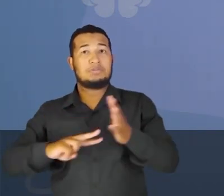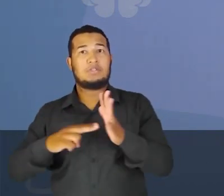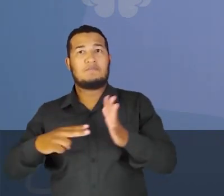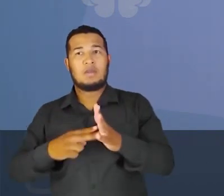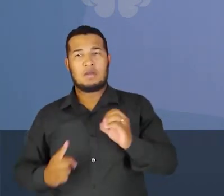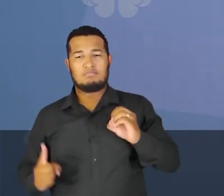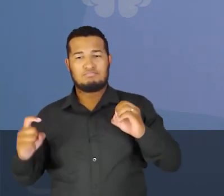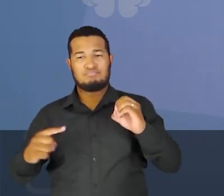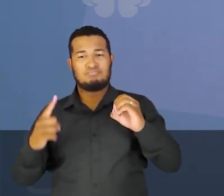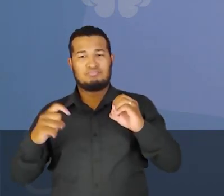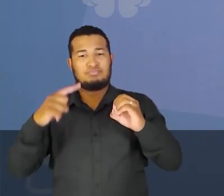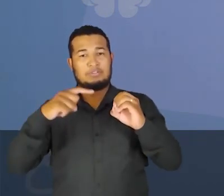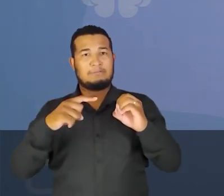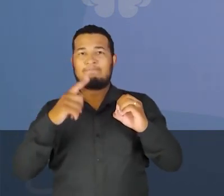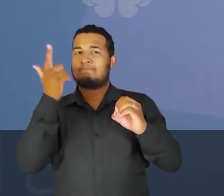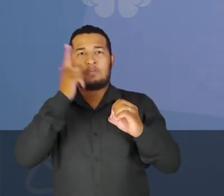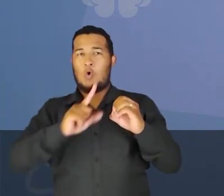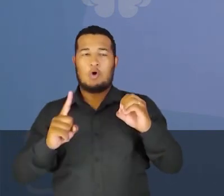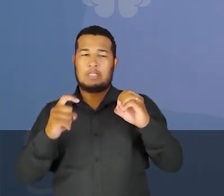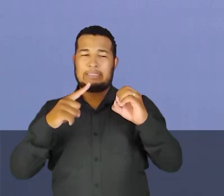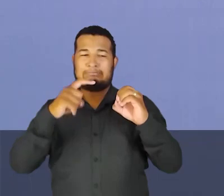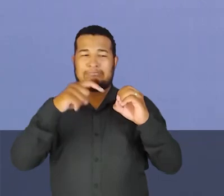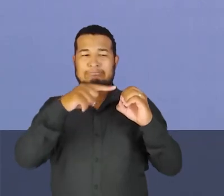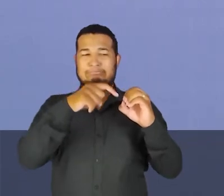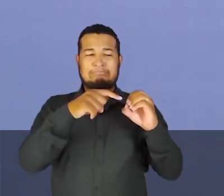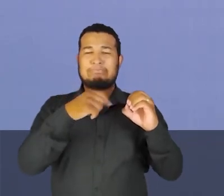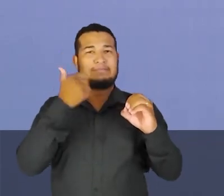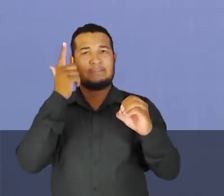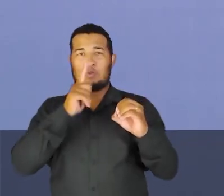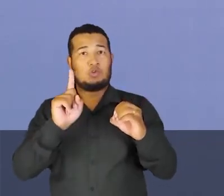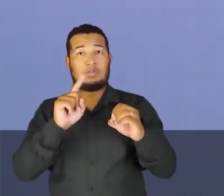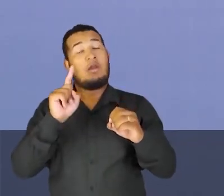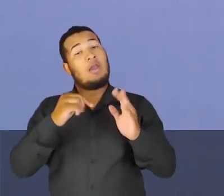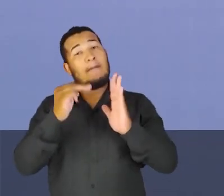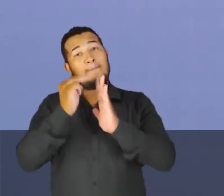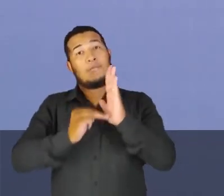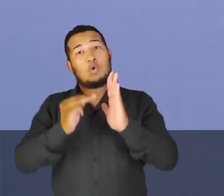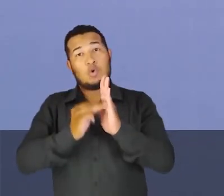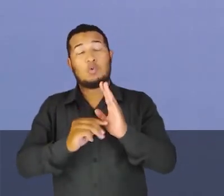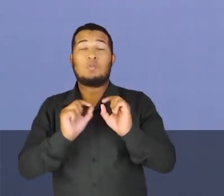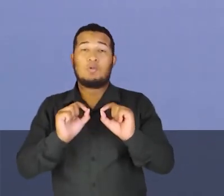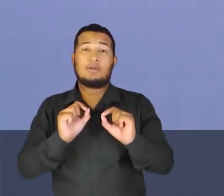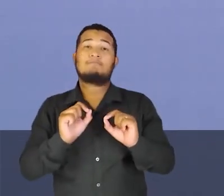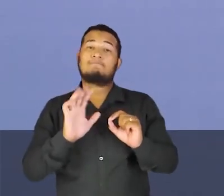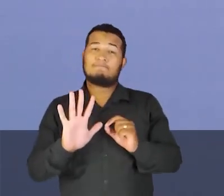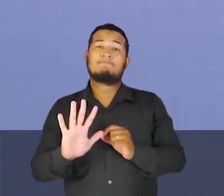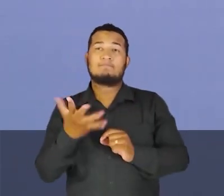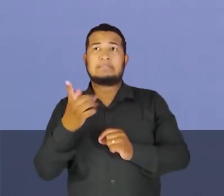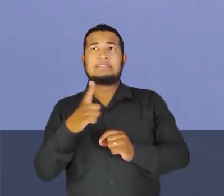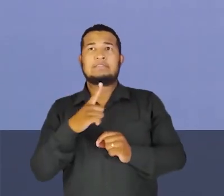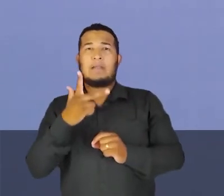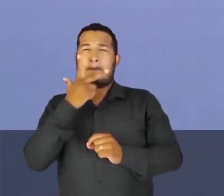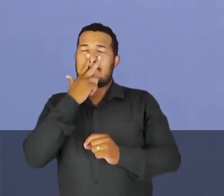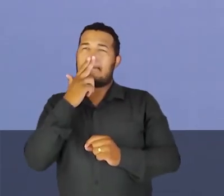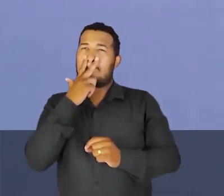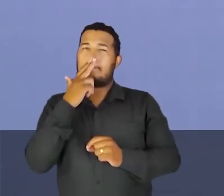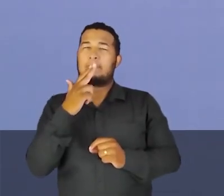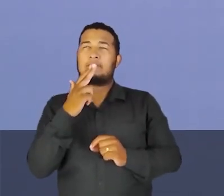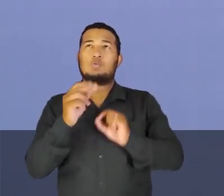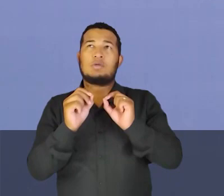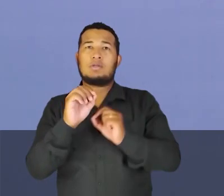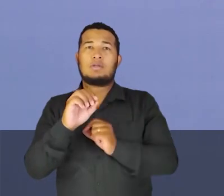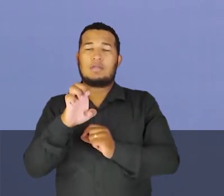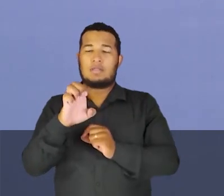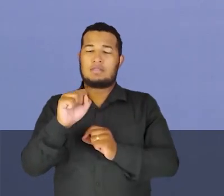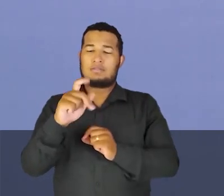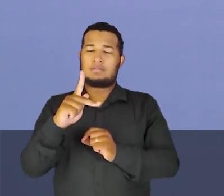não consigam atingir o óvulo, certo? Então, é um método aí que funciona como um espermicida, esses íons que são